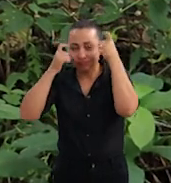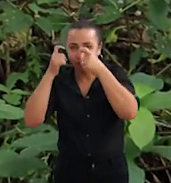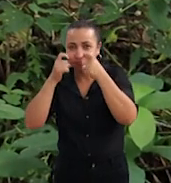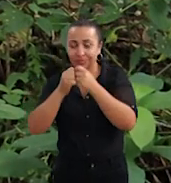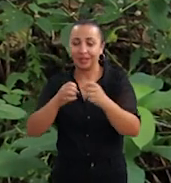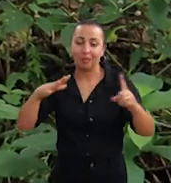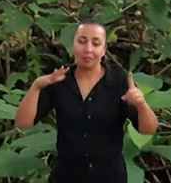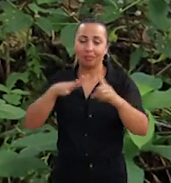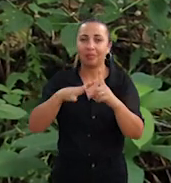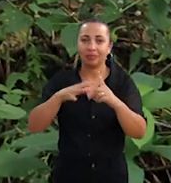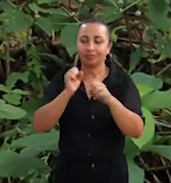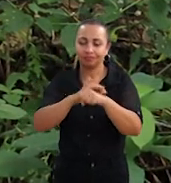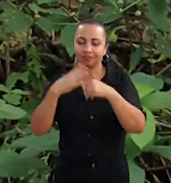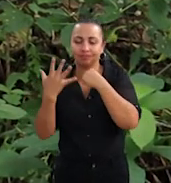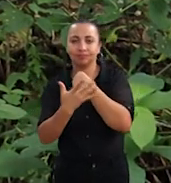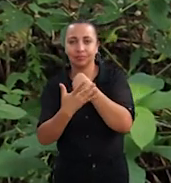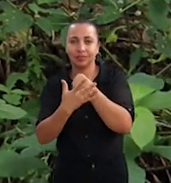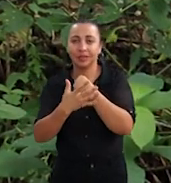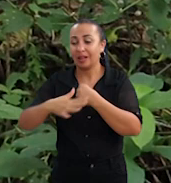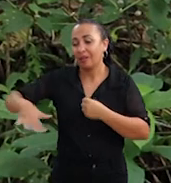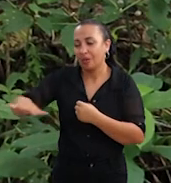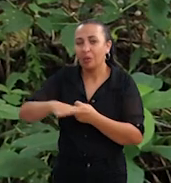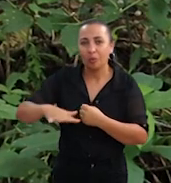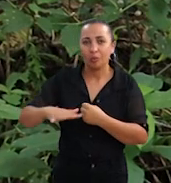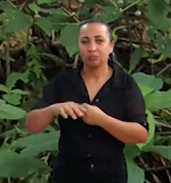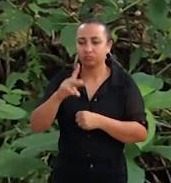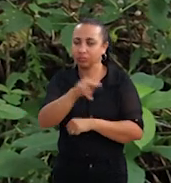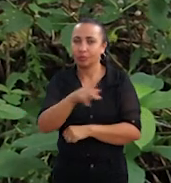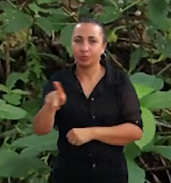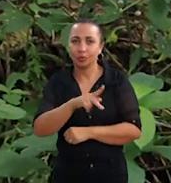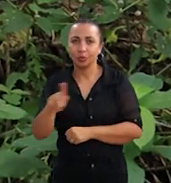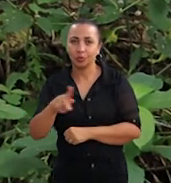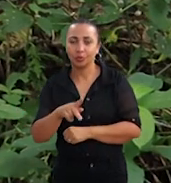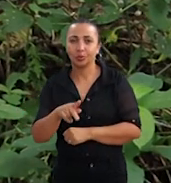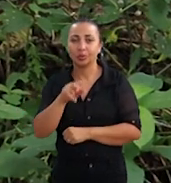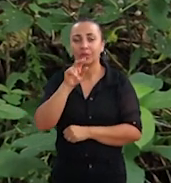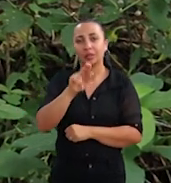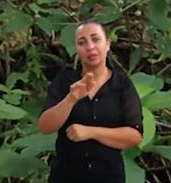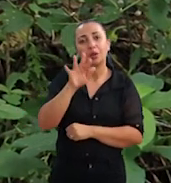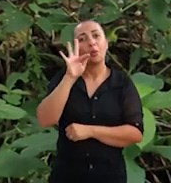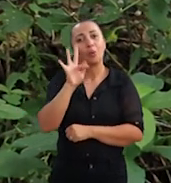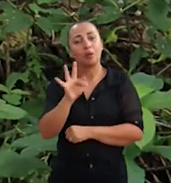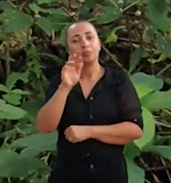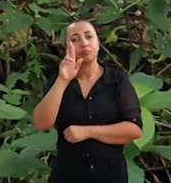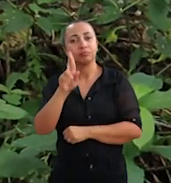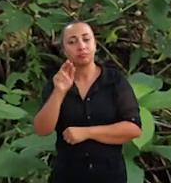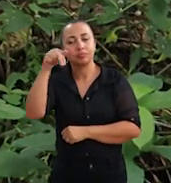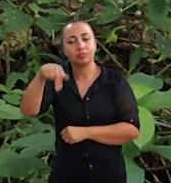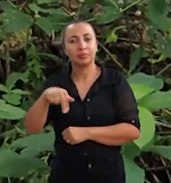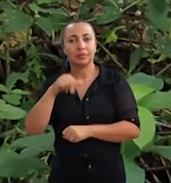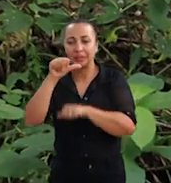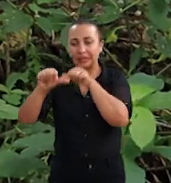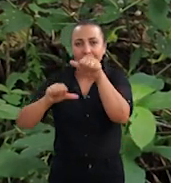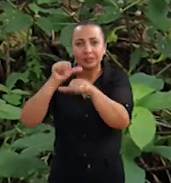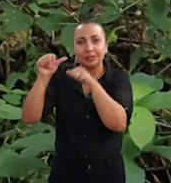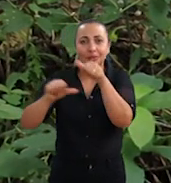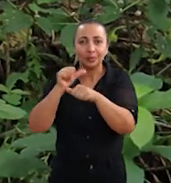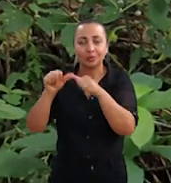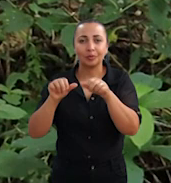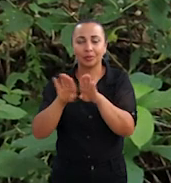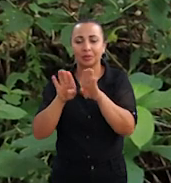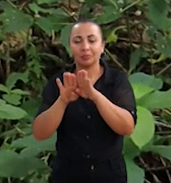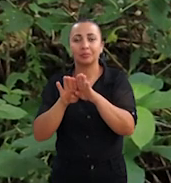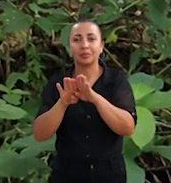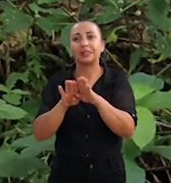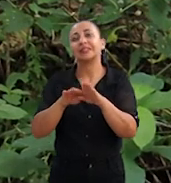sociais e econômicos da Covid-19 no setor, professores da Universidade Federal do Rio Grande do Norte desenvolveram um projeto vinculado à